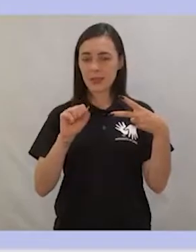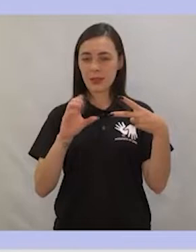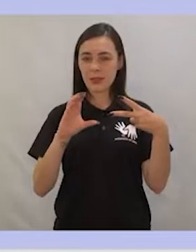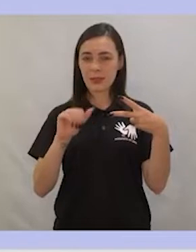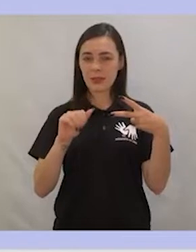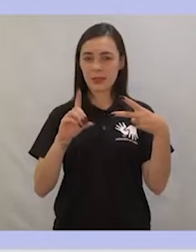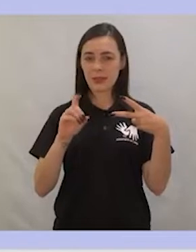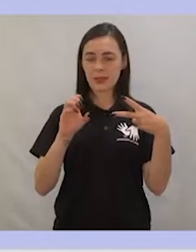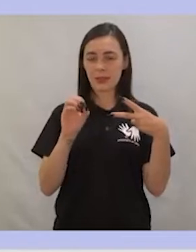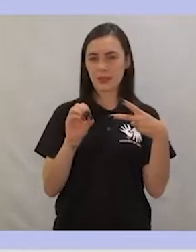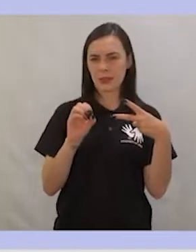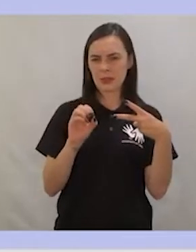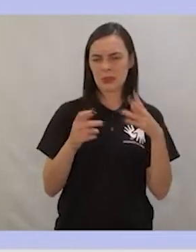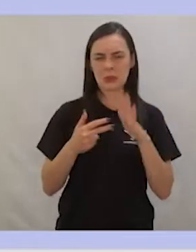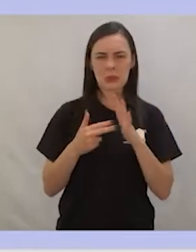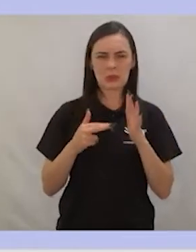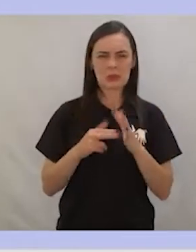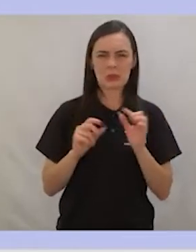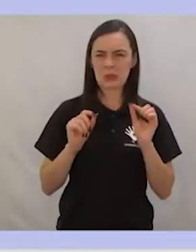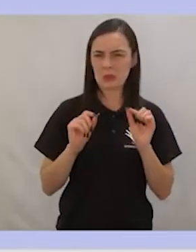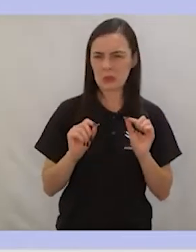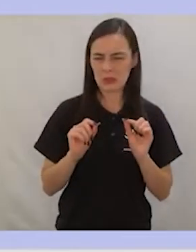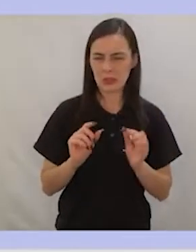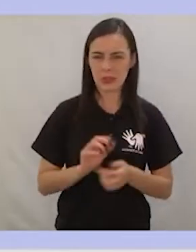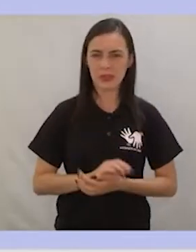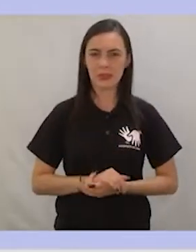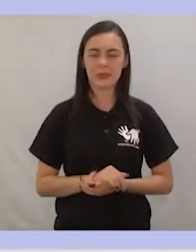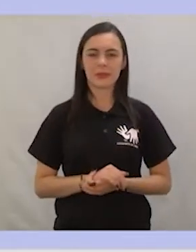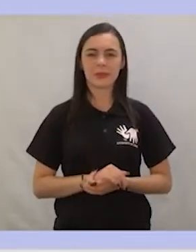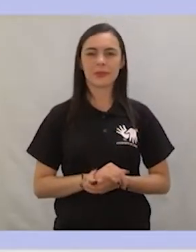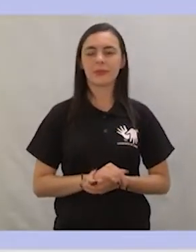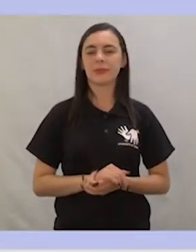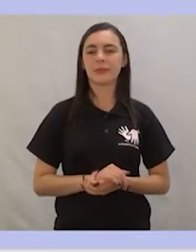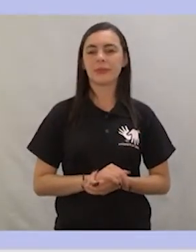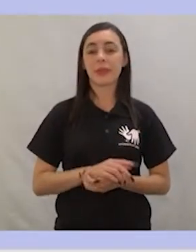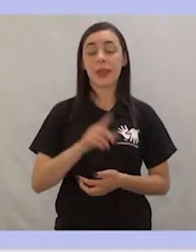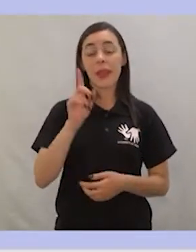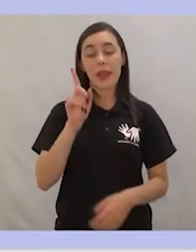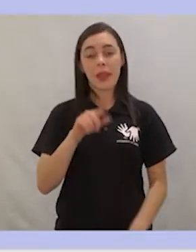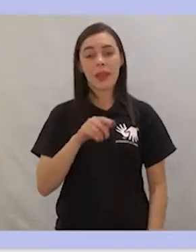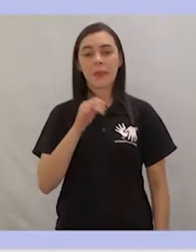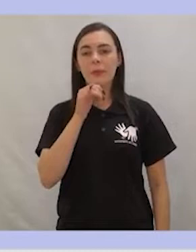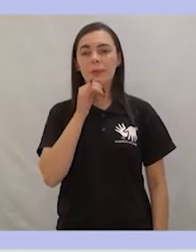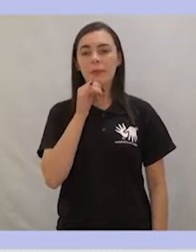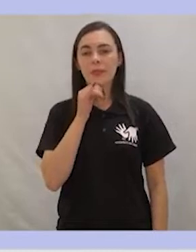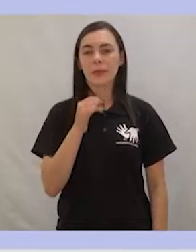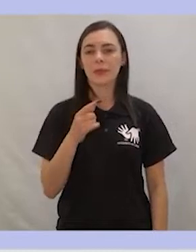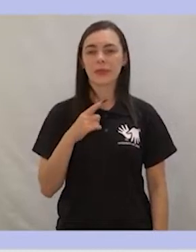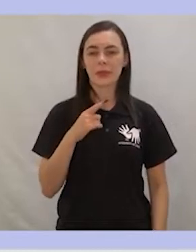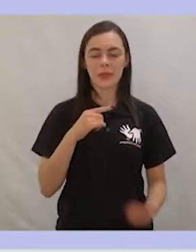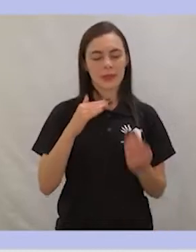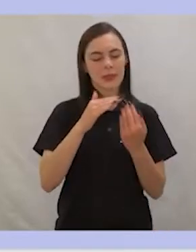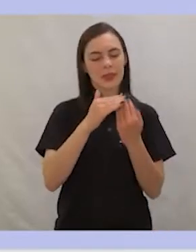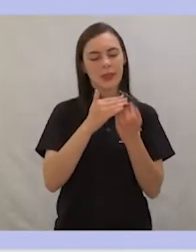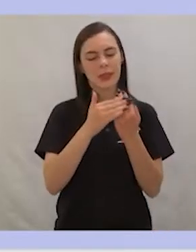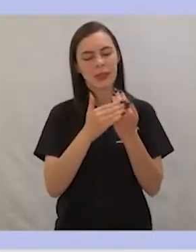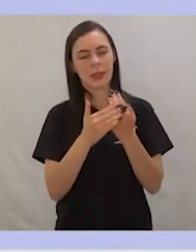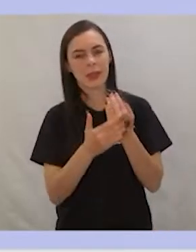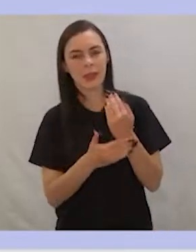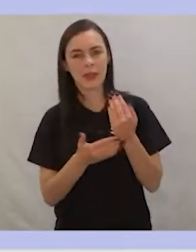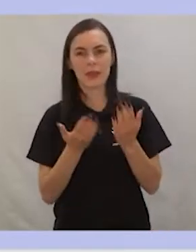no descascado. O que quer dizer descascado? Descascado é quando perdeu a